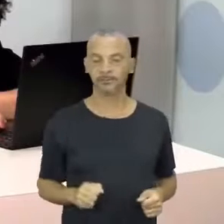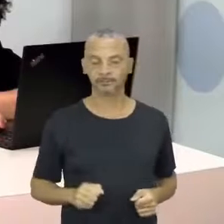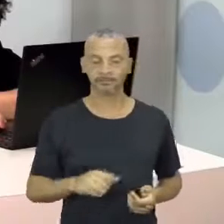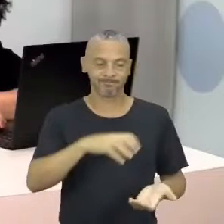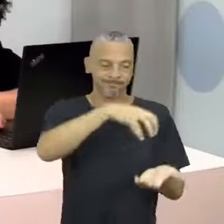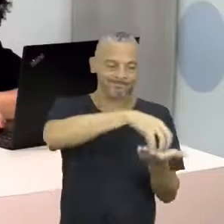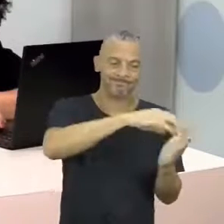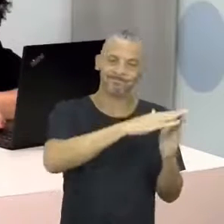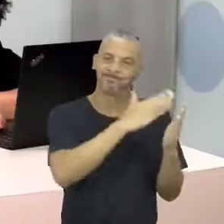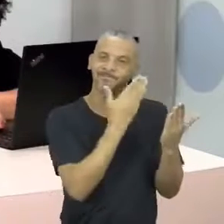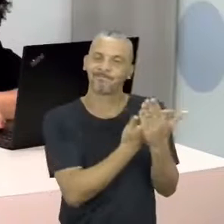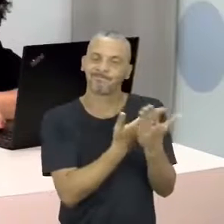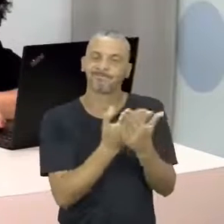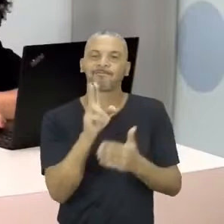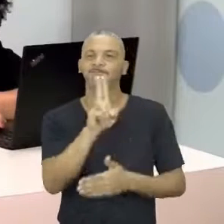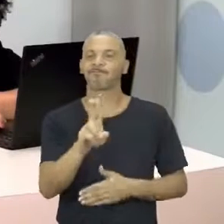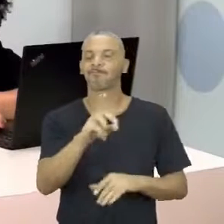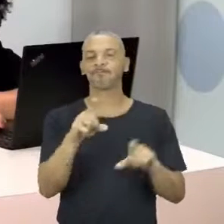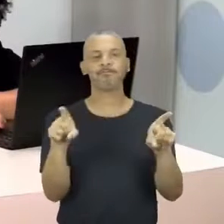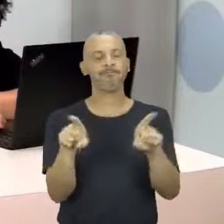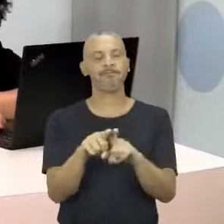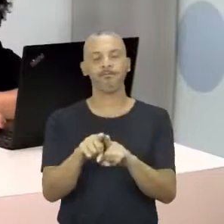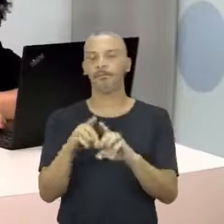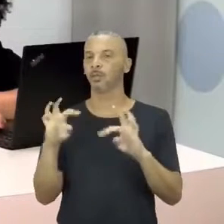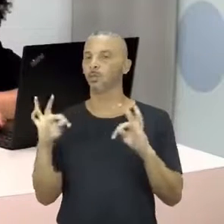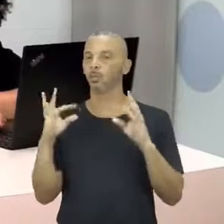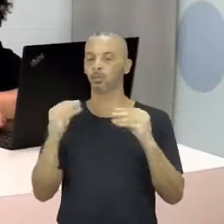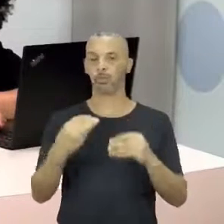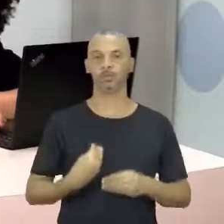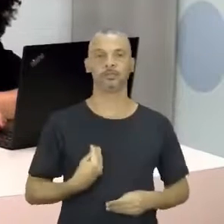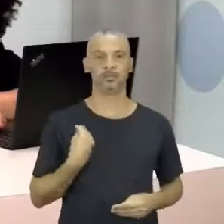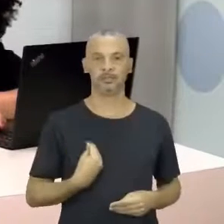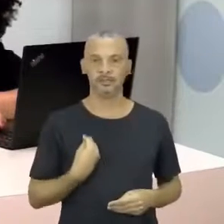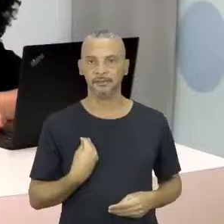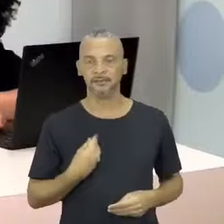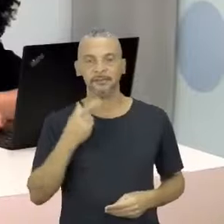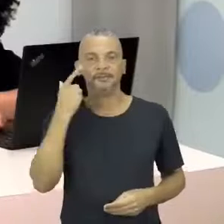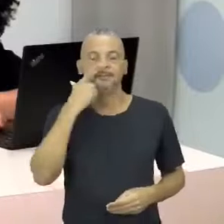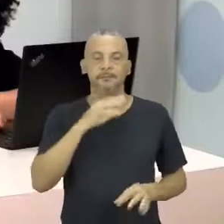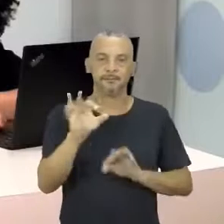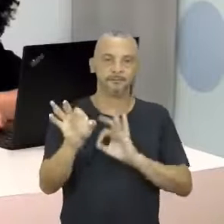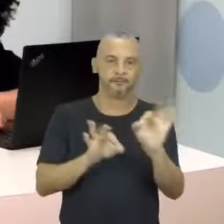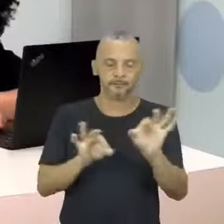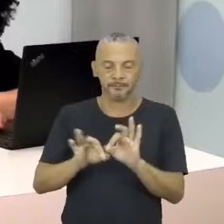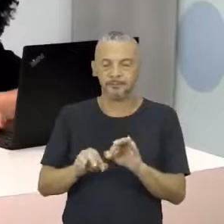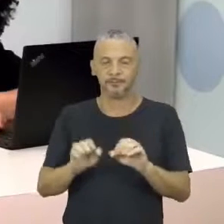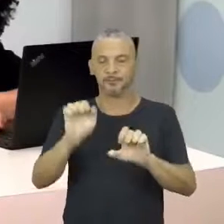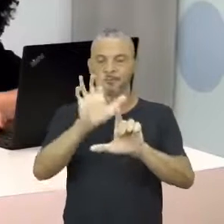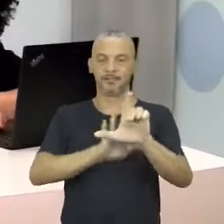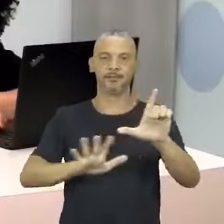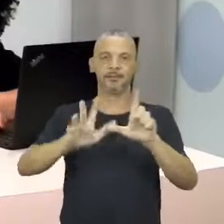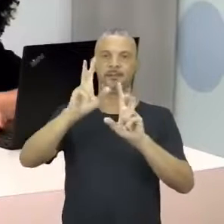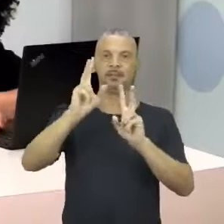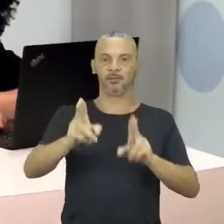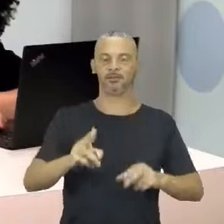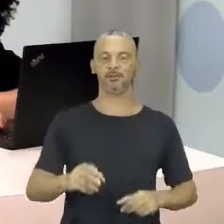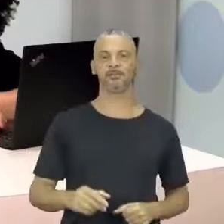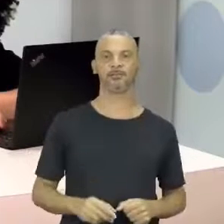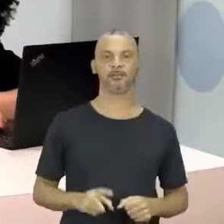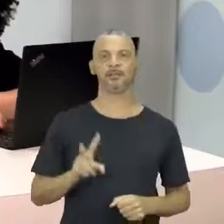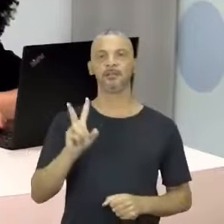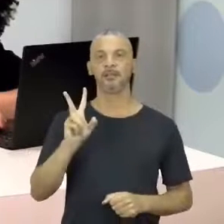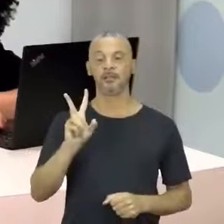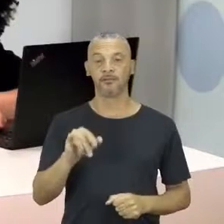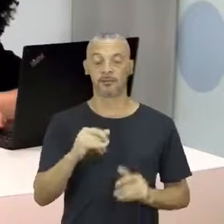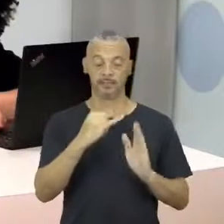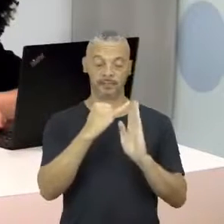unidade escolar usa, tudo da vida funcional do docente ocorre nessa mesma plataforma. Então, a gente vai estar aberto